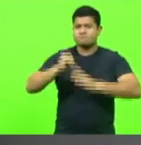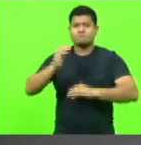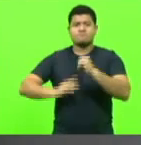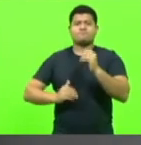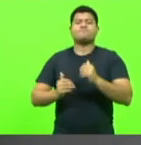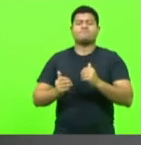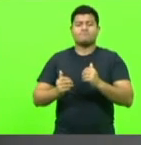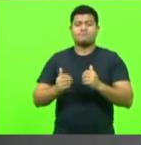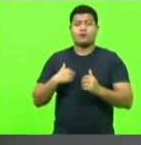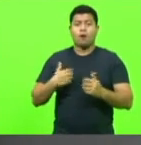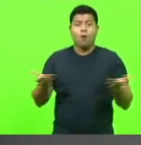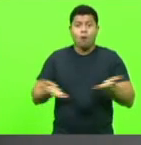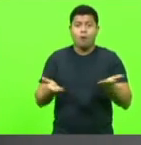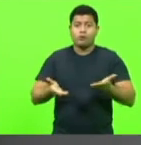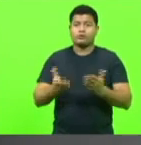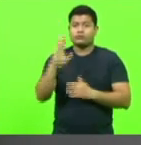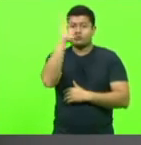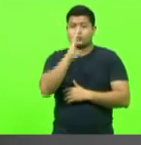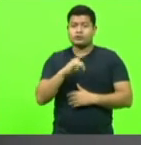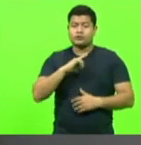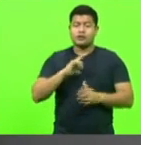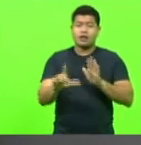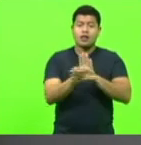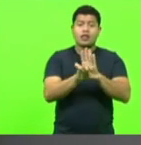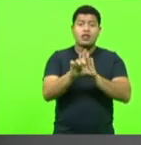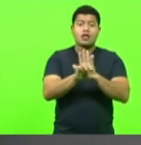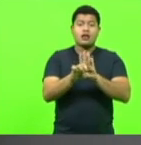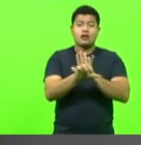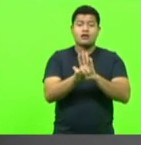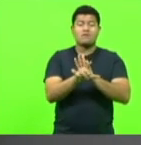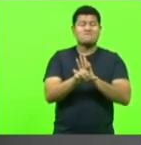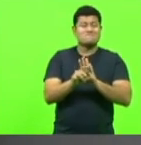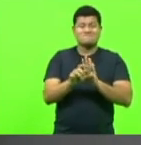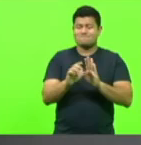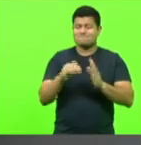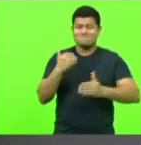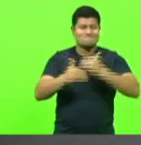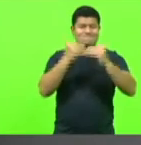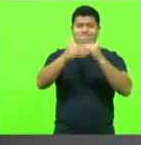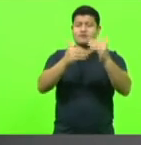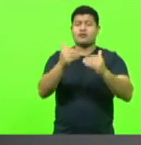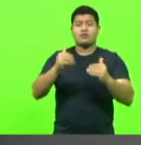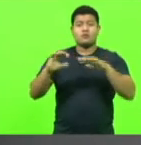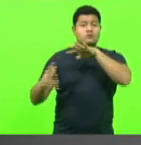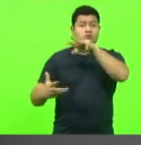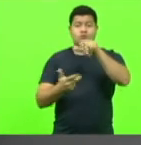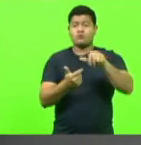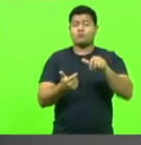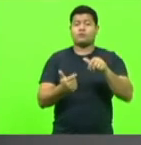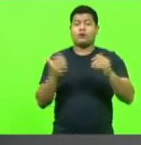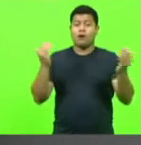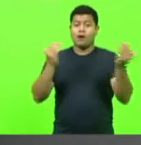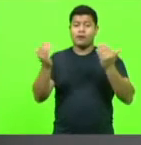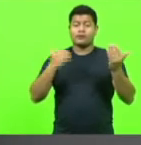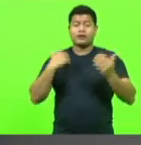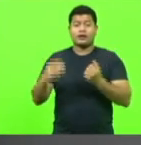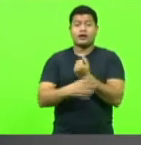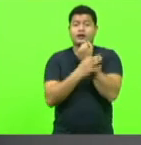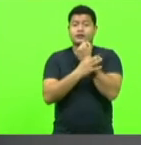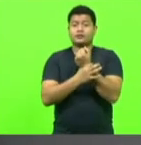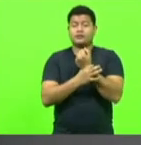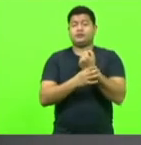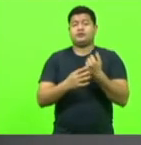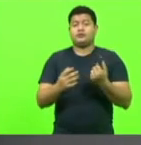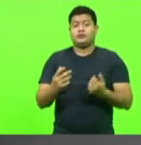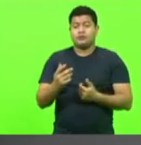o fato de que hoje o Brasil tem uma das legislações mais avançadas do mundo no que se refere à garantia de direitos